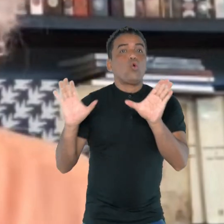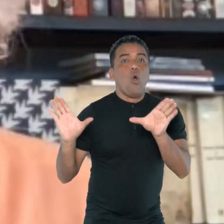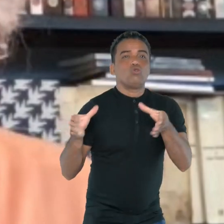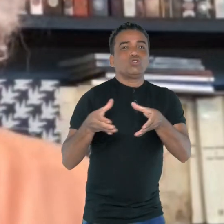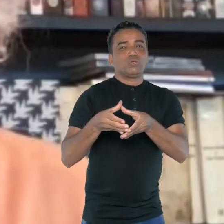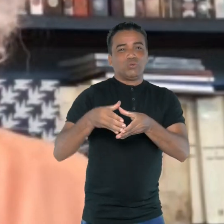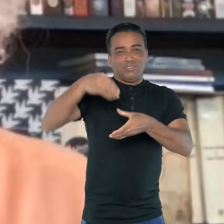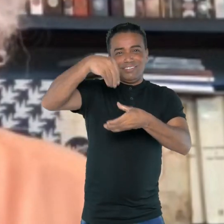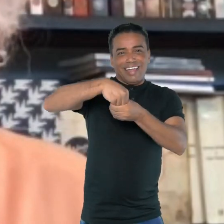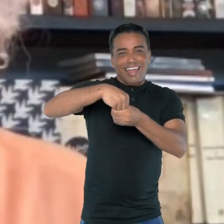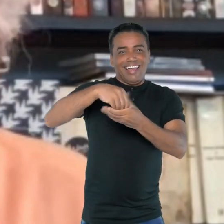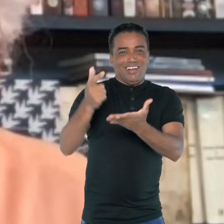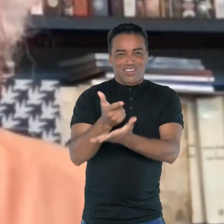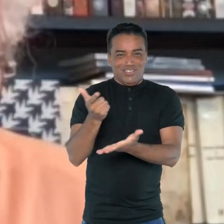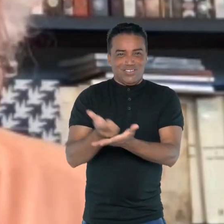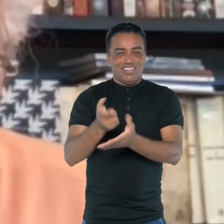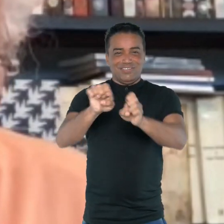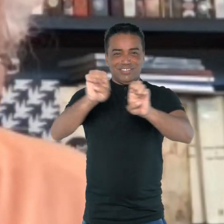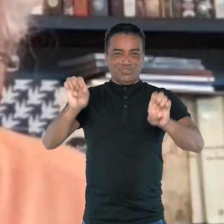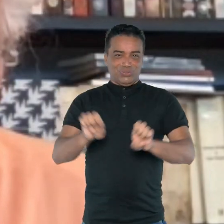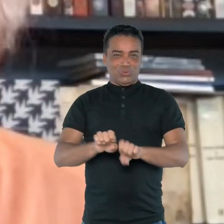né? E